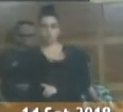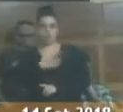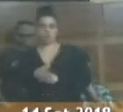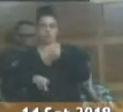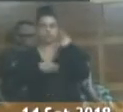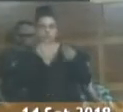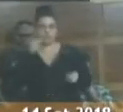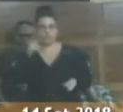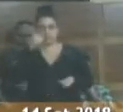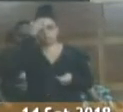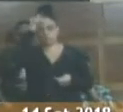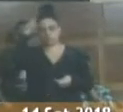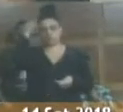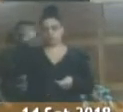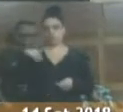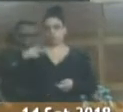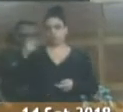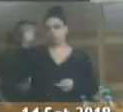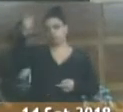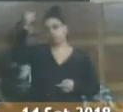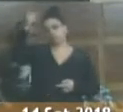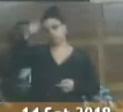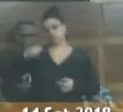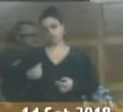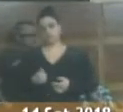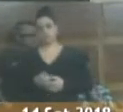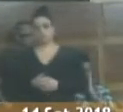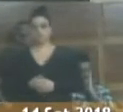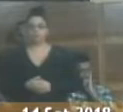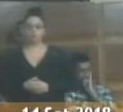pelos capitais, né? Capitalismo.